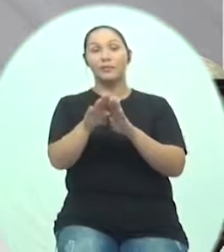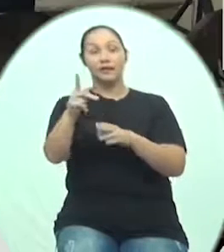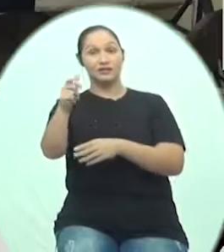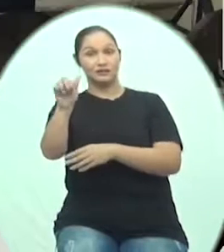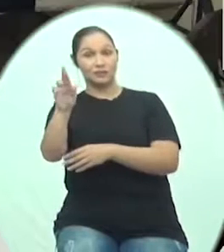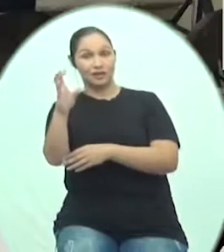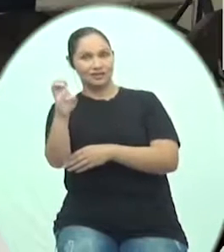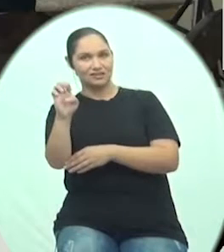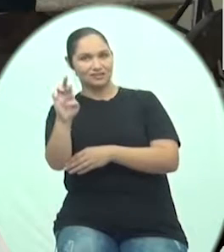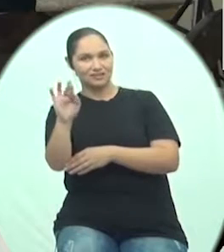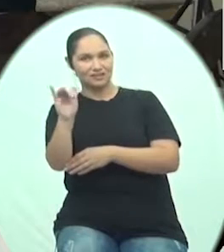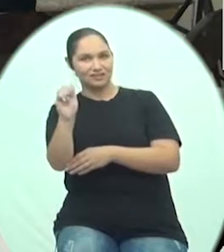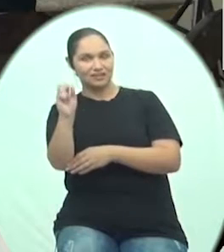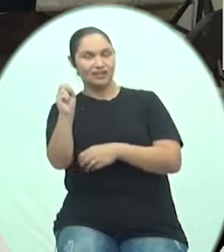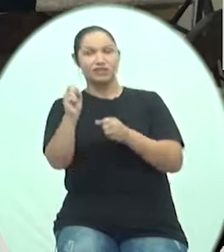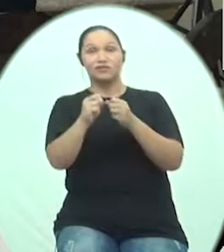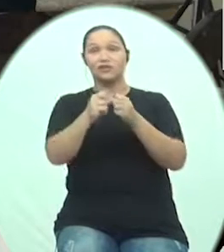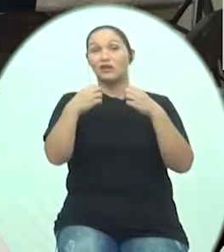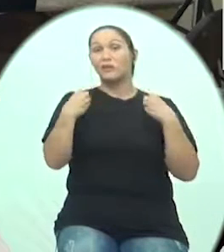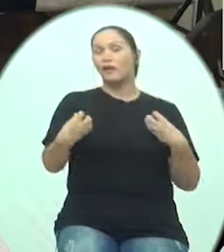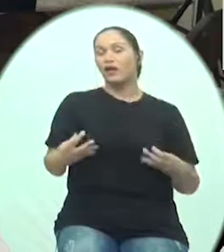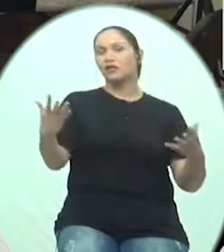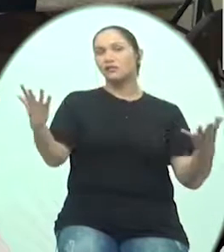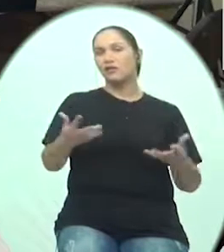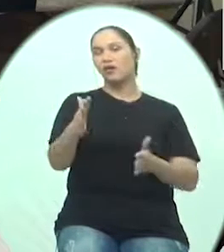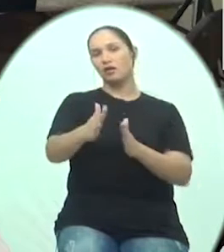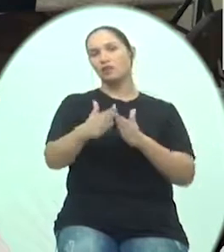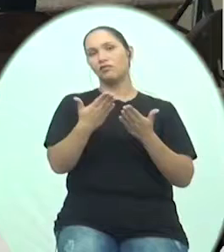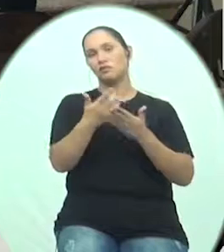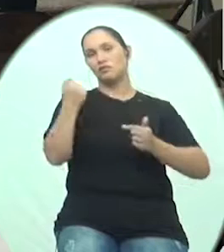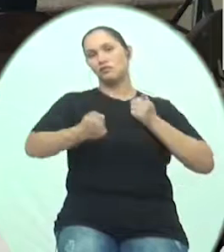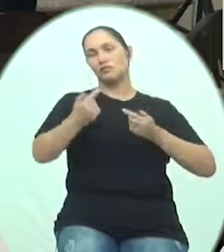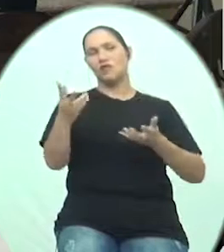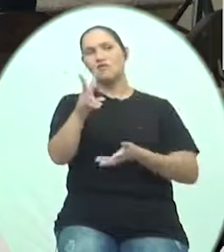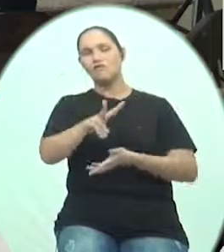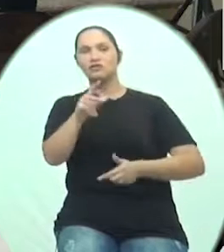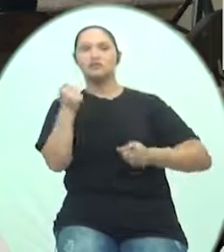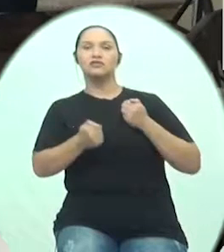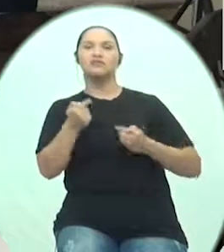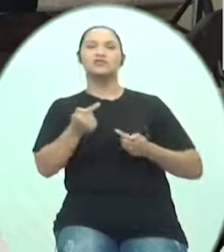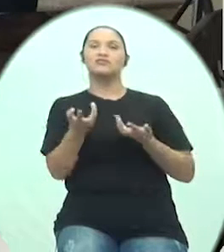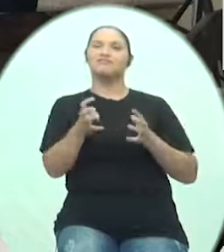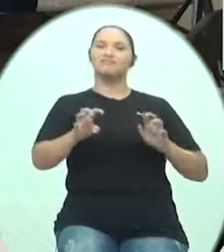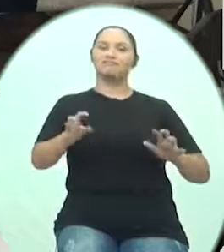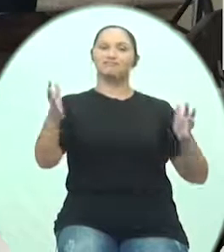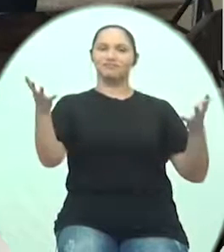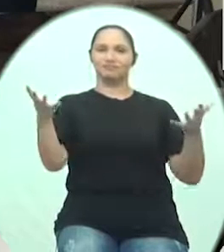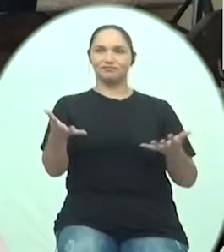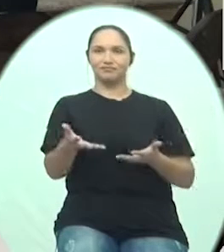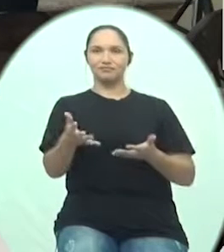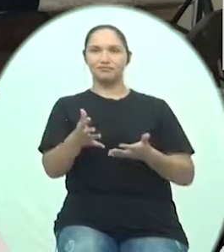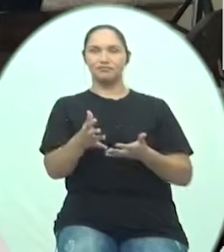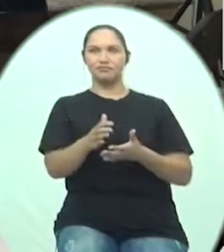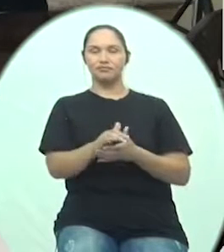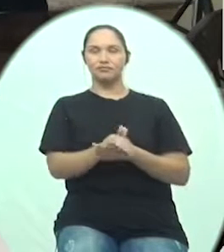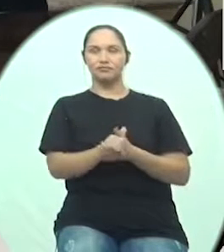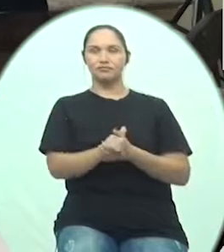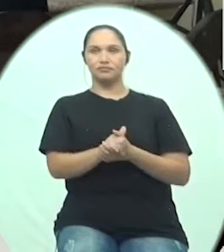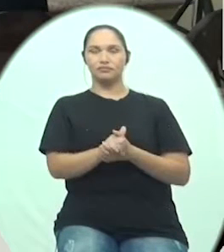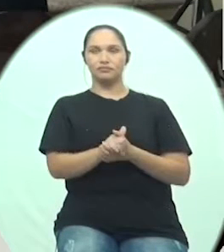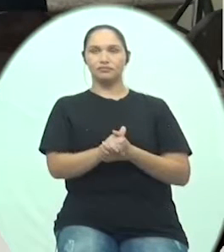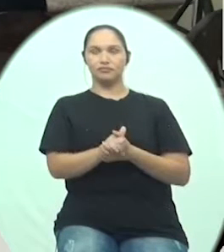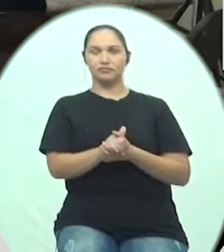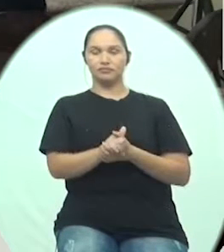o requerimento está em discussão não havendo Quem Queira discutir